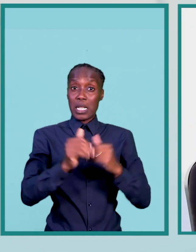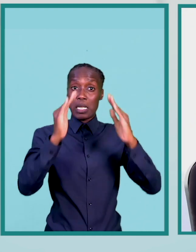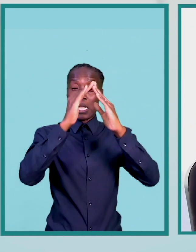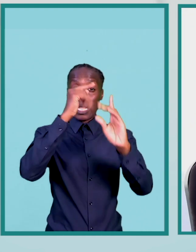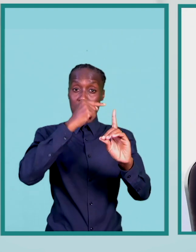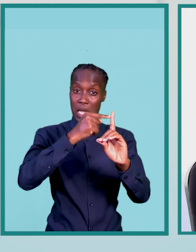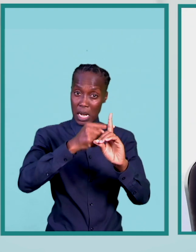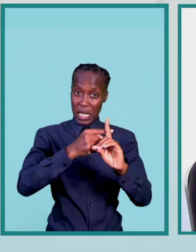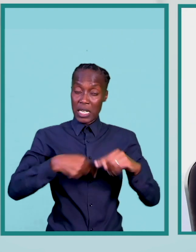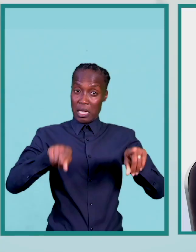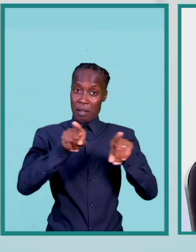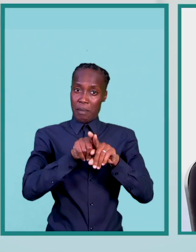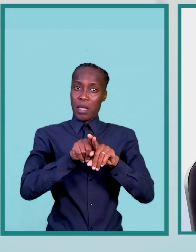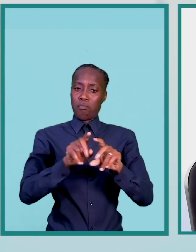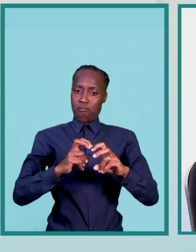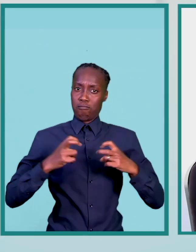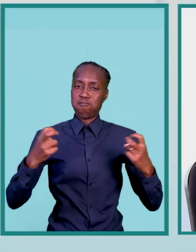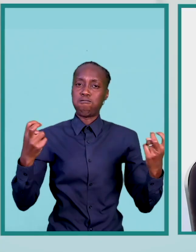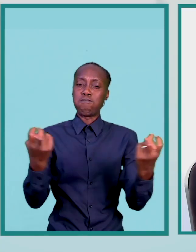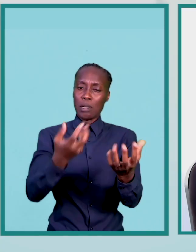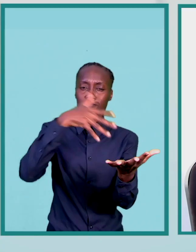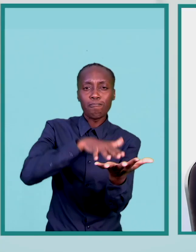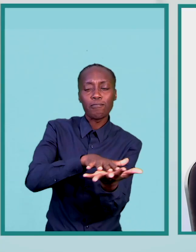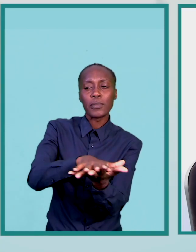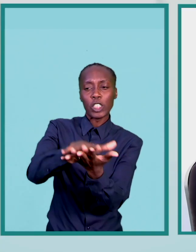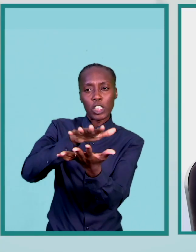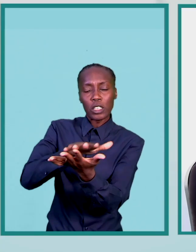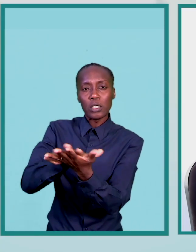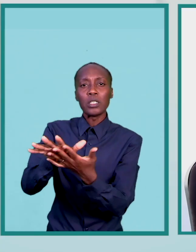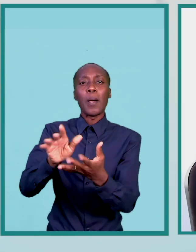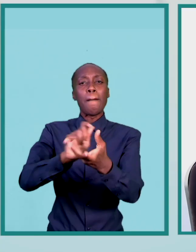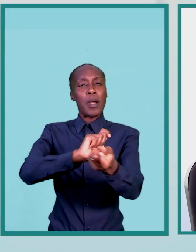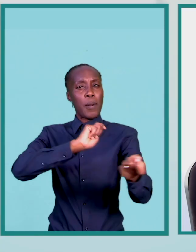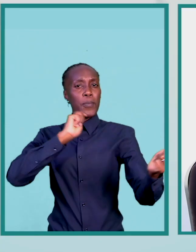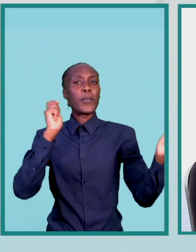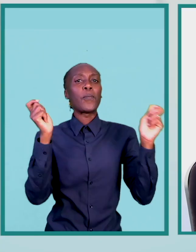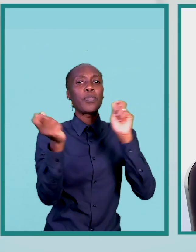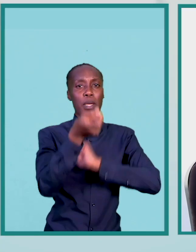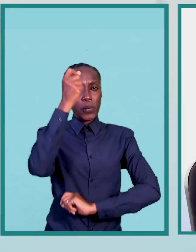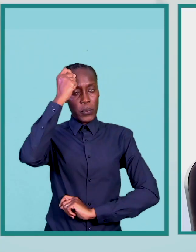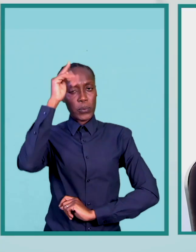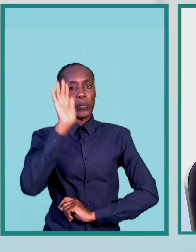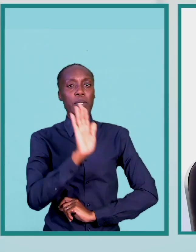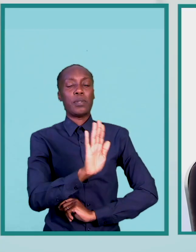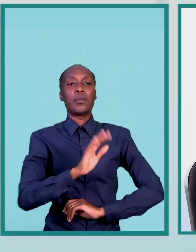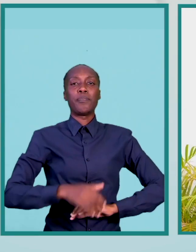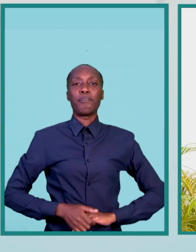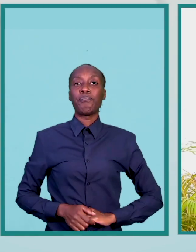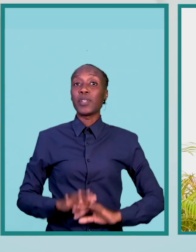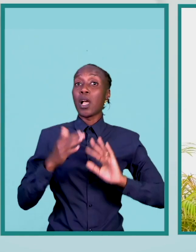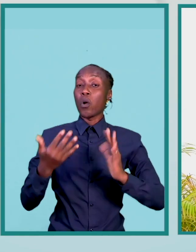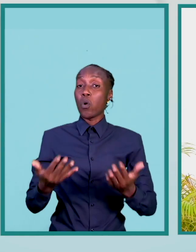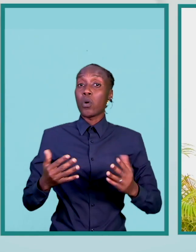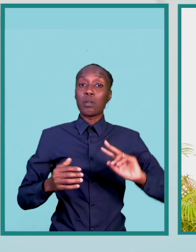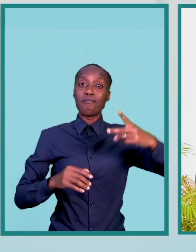religiosos, assim como tradicionais, para a mudança de atitudes ou das normas culturais.